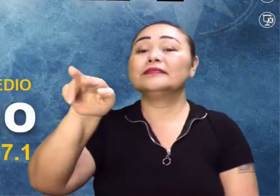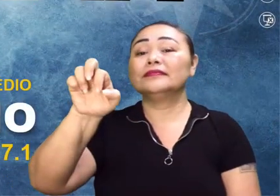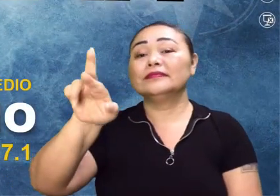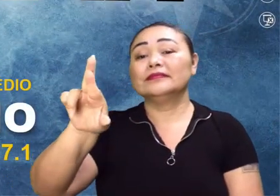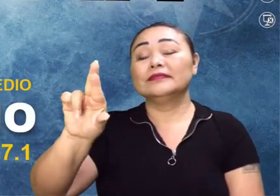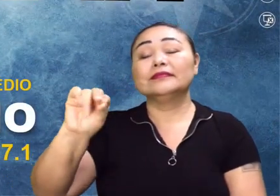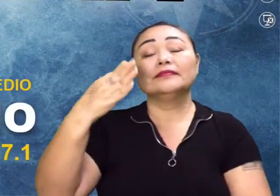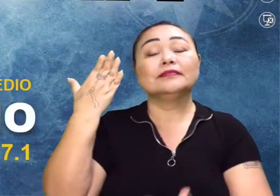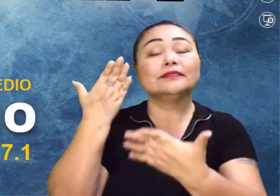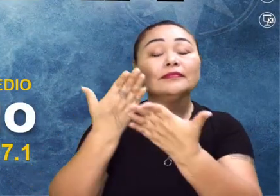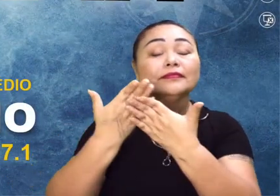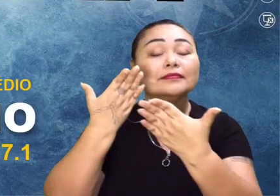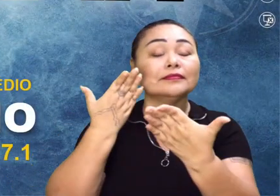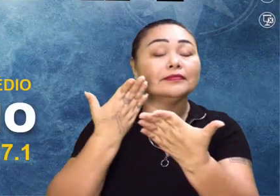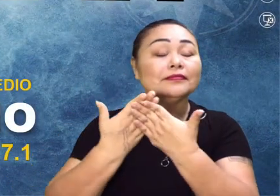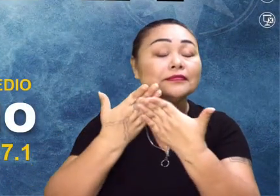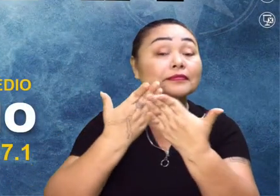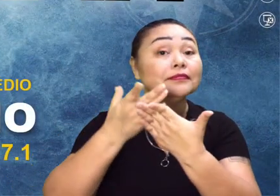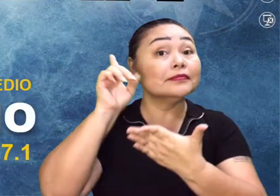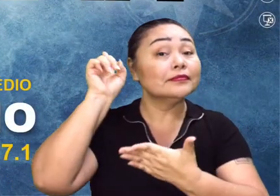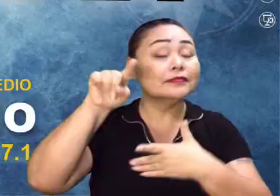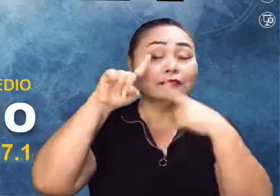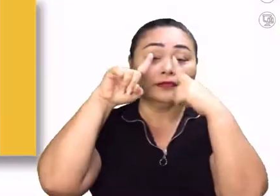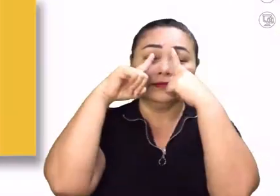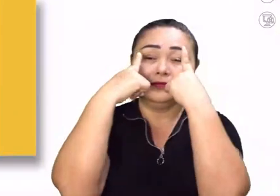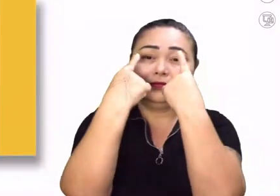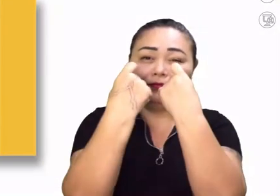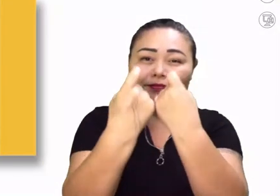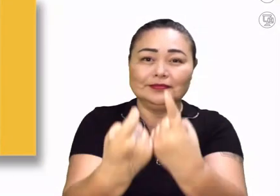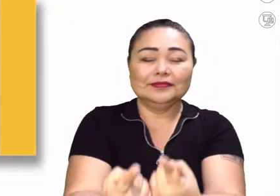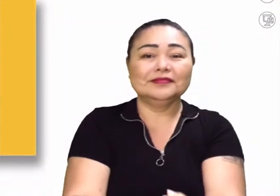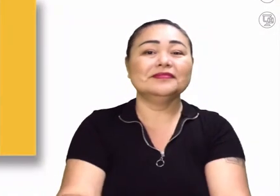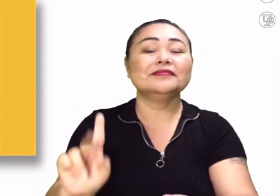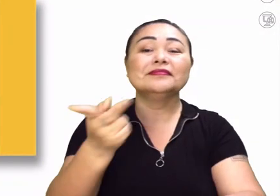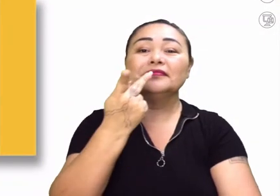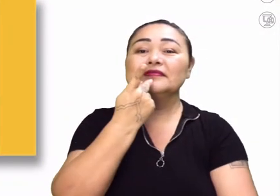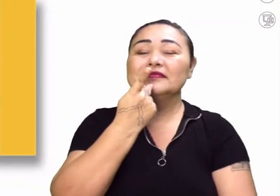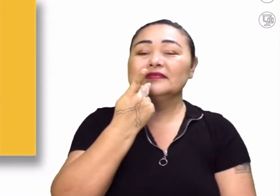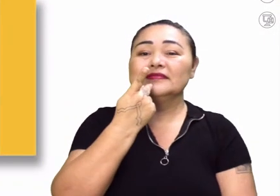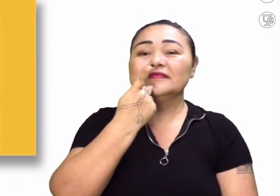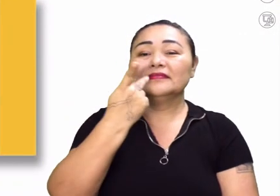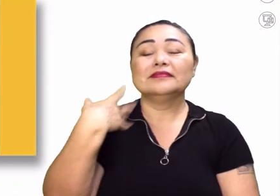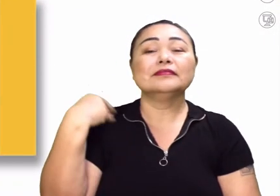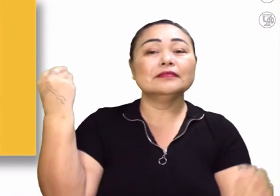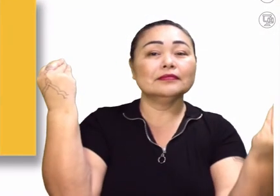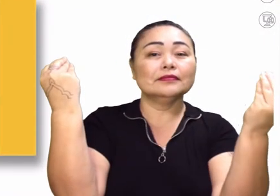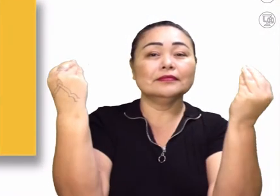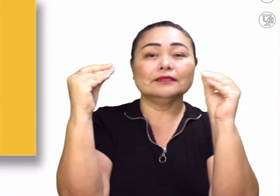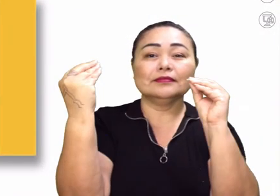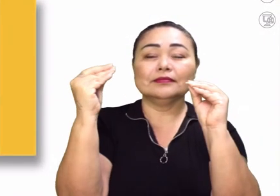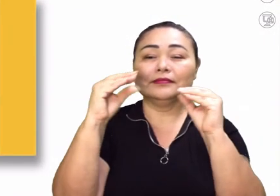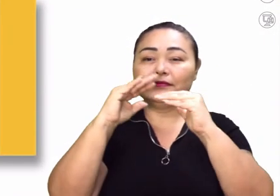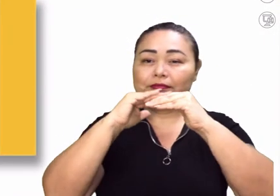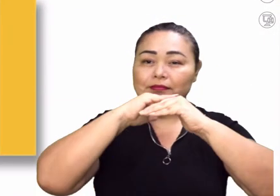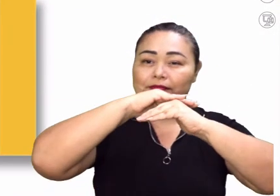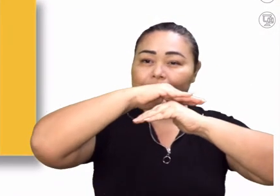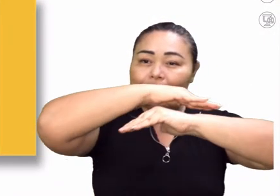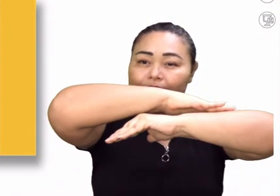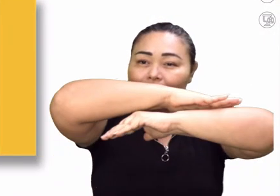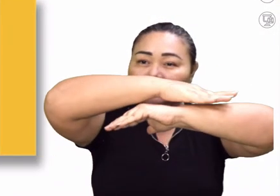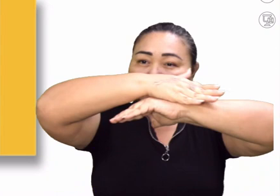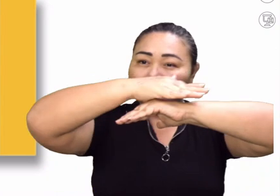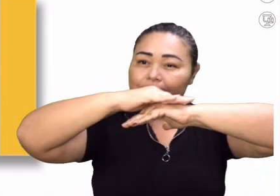aula hoje é uma aula interessante muito vamos falar sobre a formação do relevo brasileiro